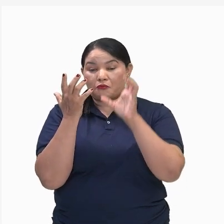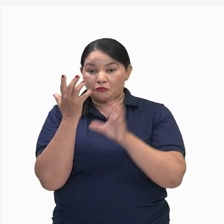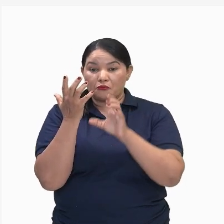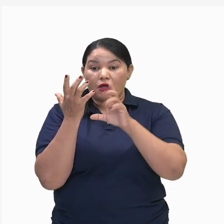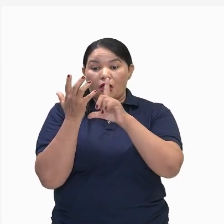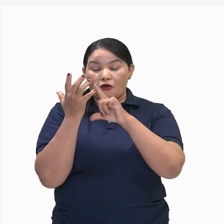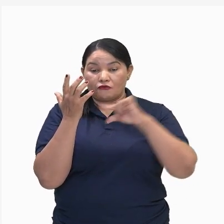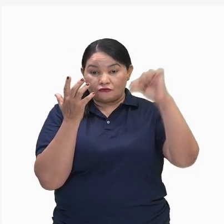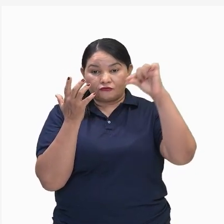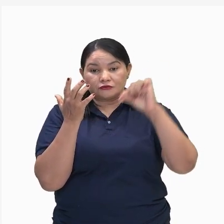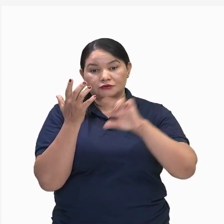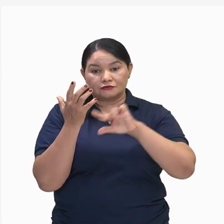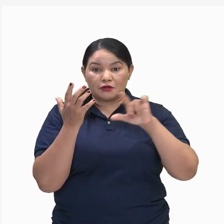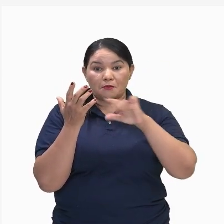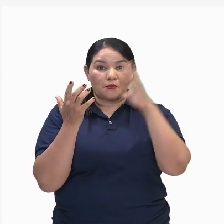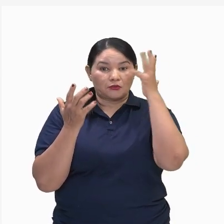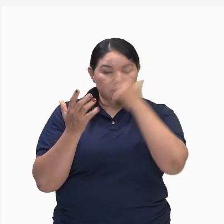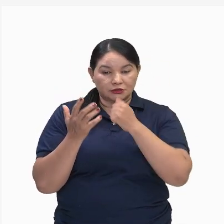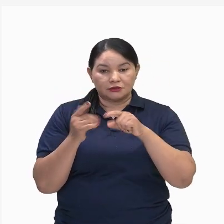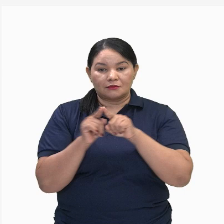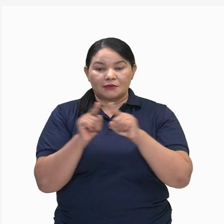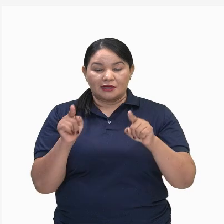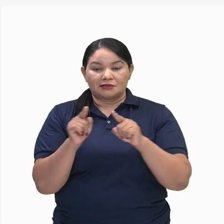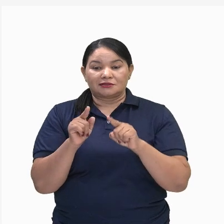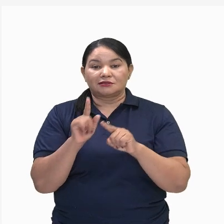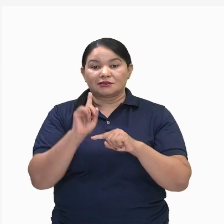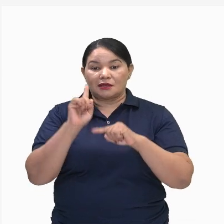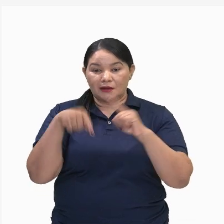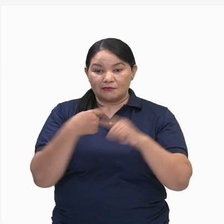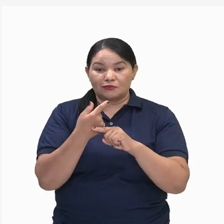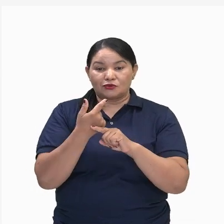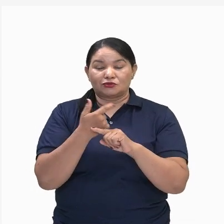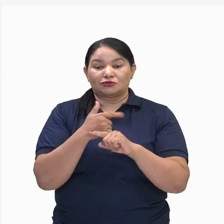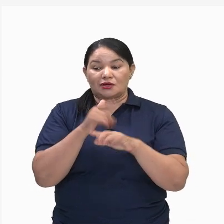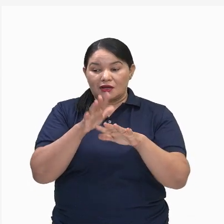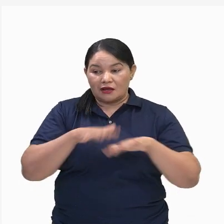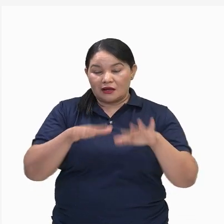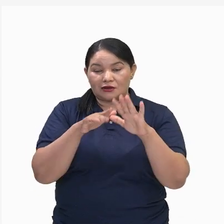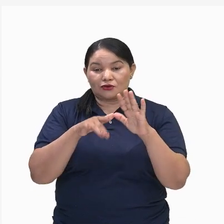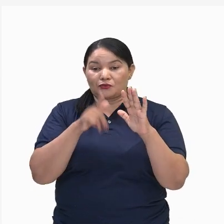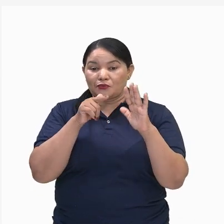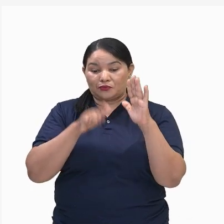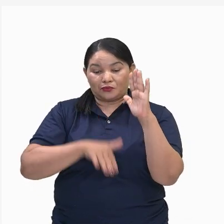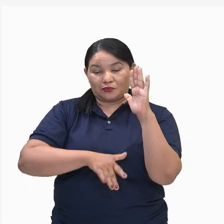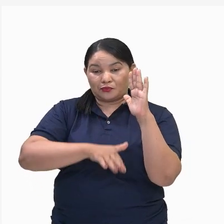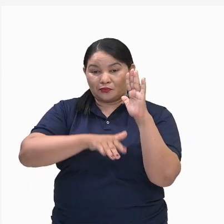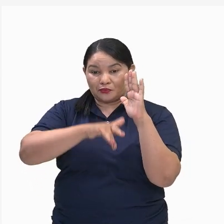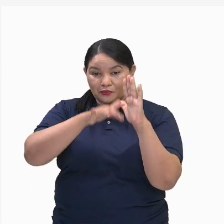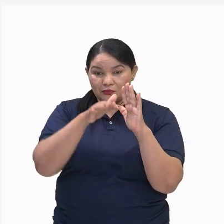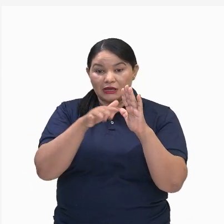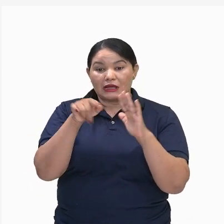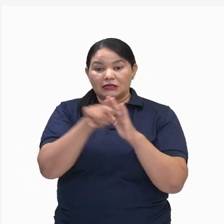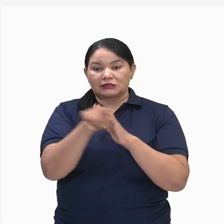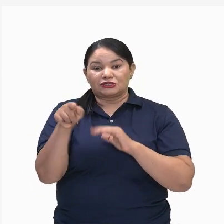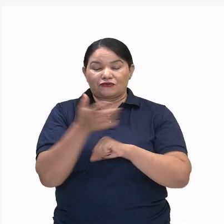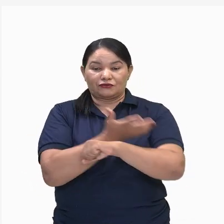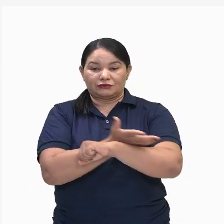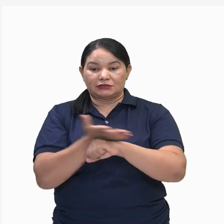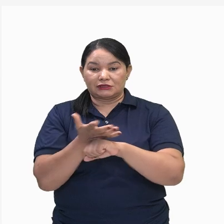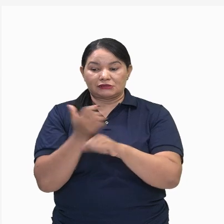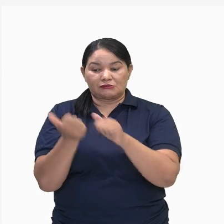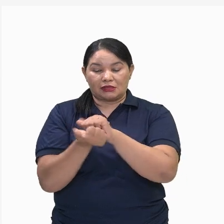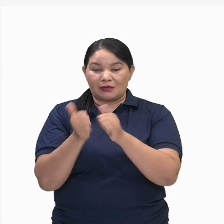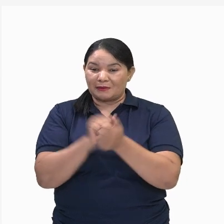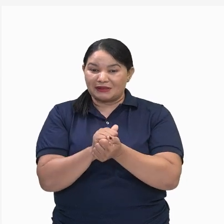Quando essa área que antes era seca foi inundada, essa vegetação não estava adaptada à área alagada e aí ela